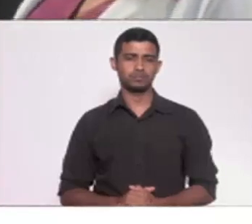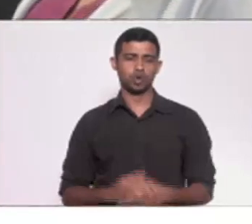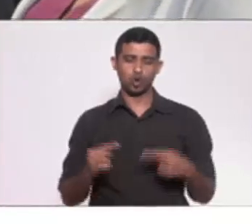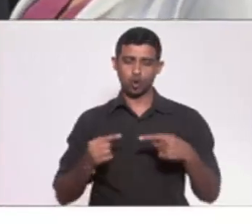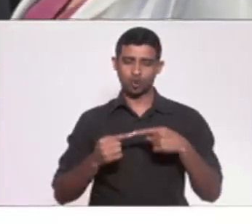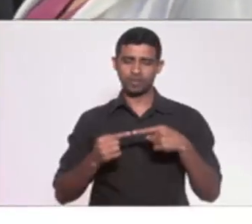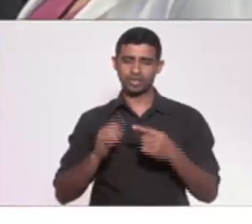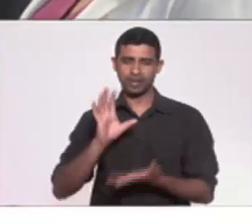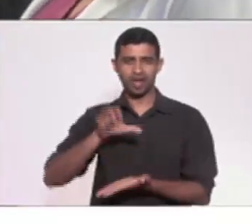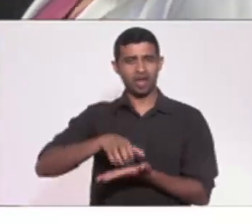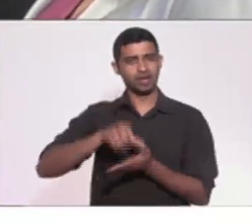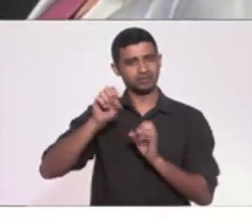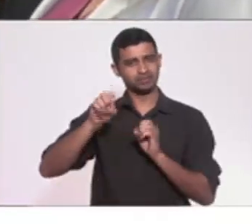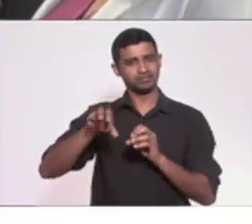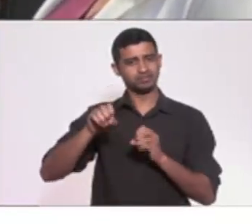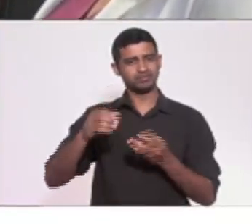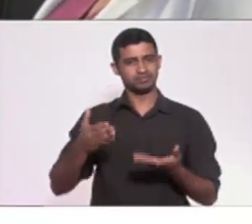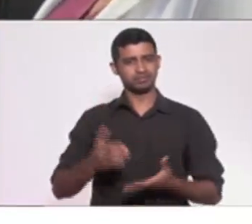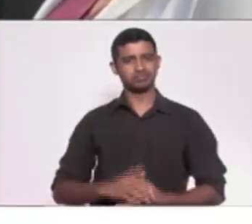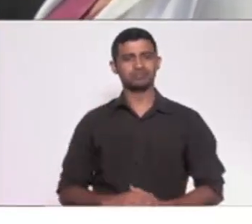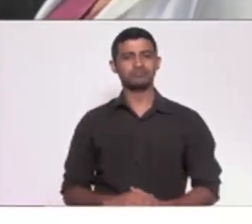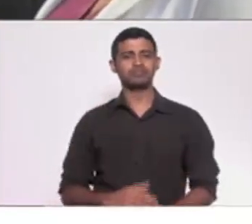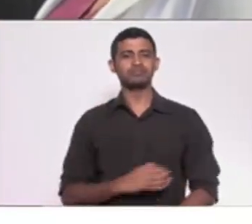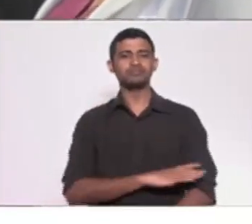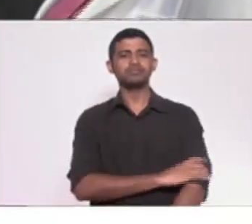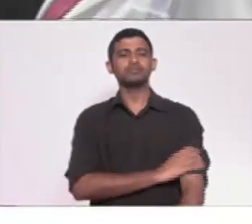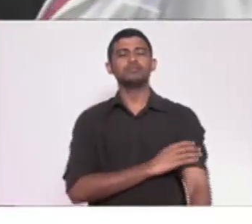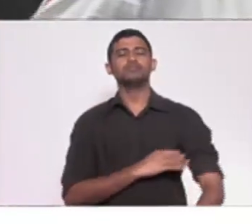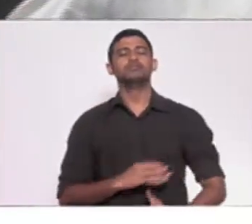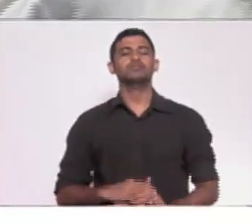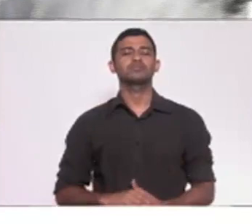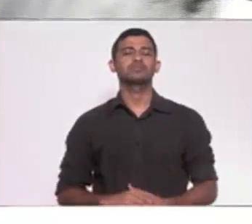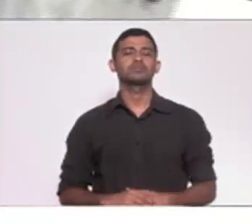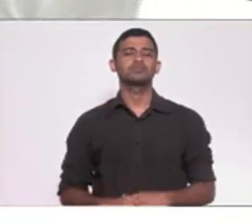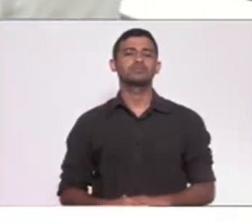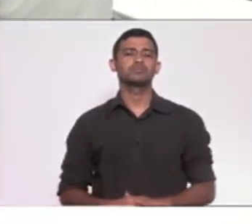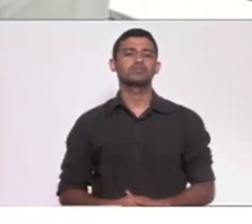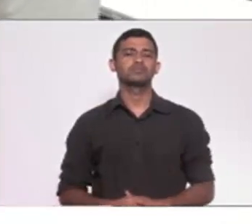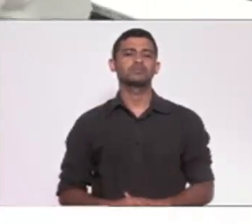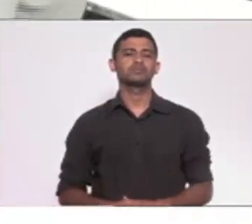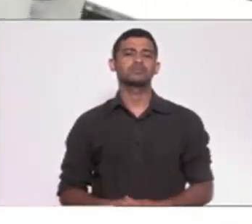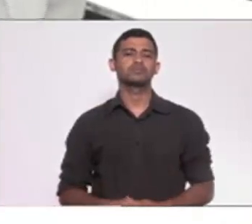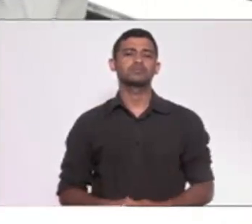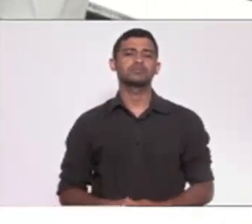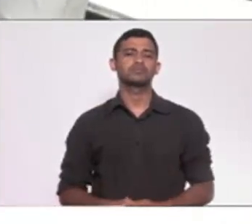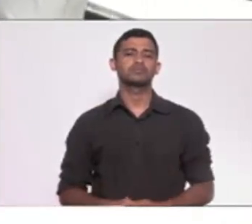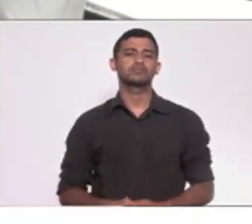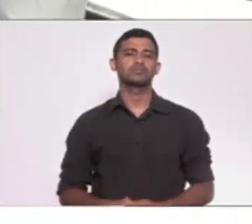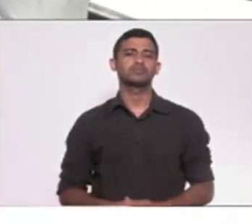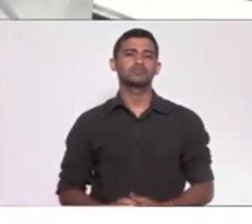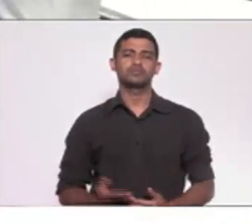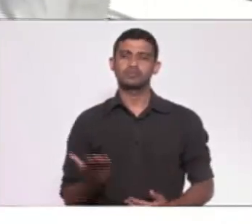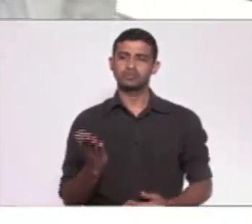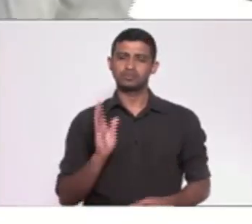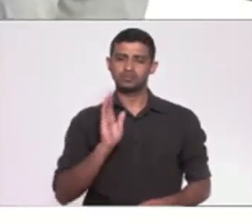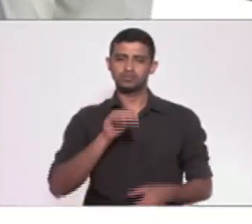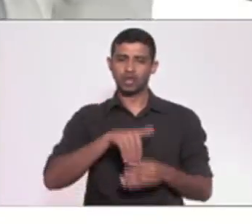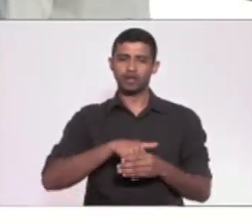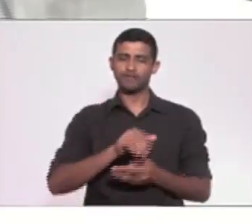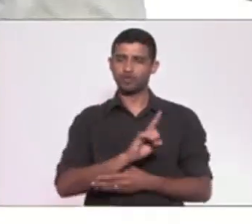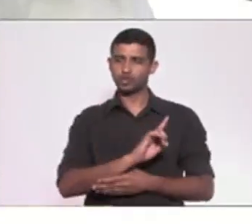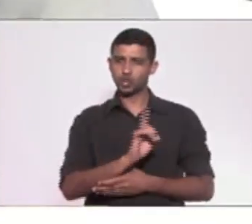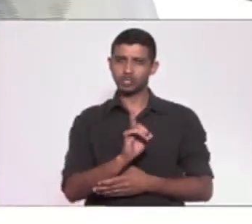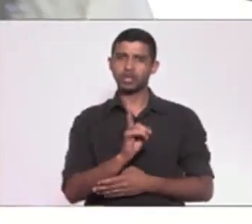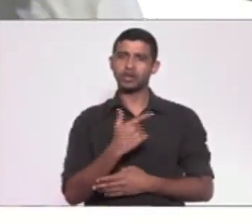educação, né, que aliás se noivou agora no pleno jogo do Flamengo, ele votou não.